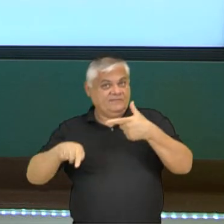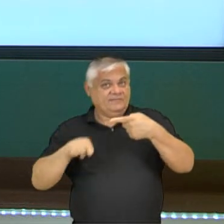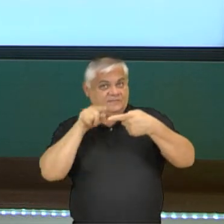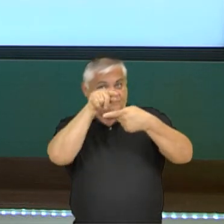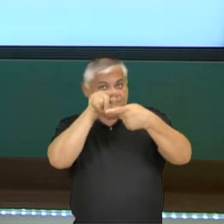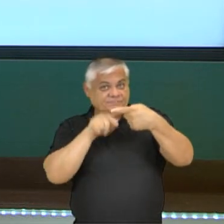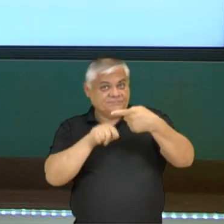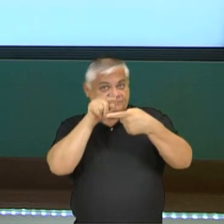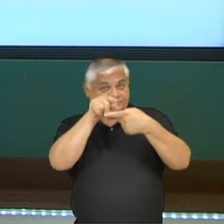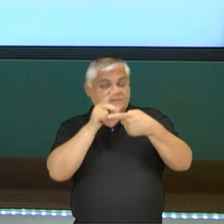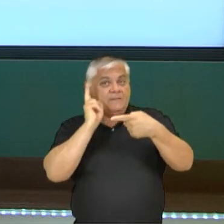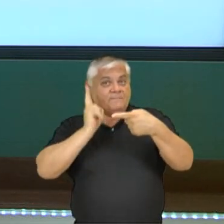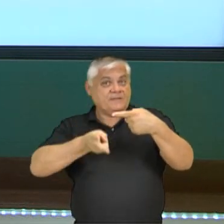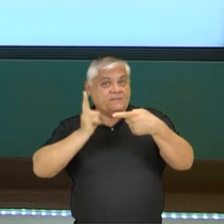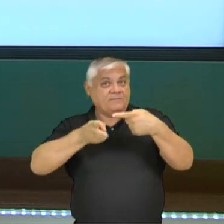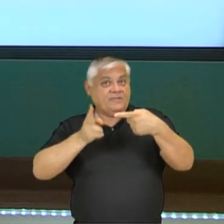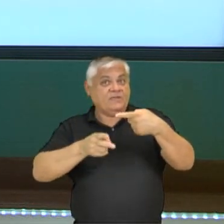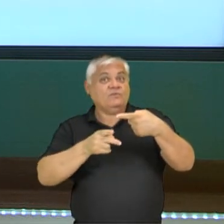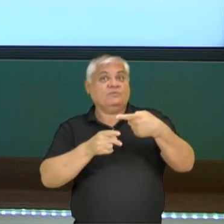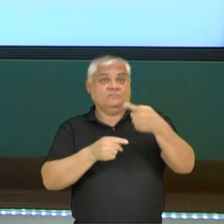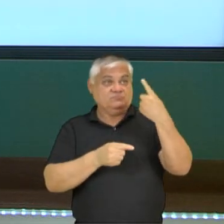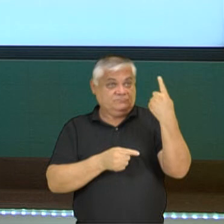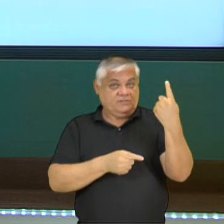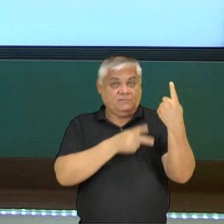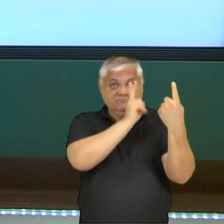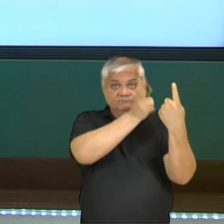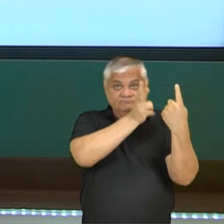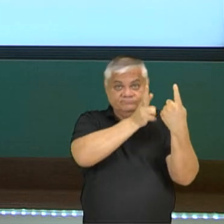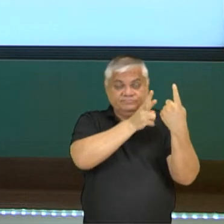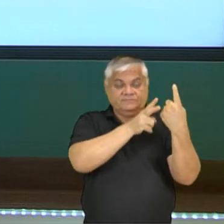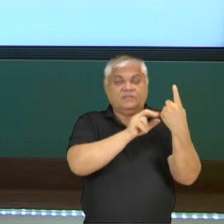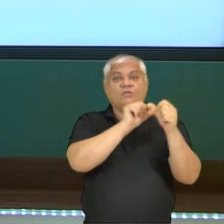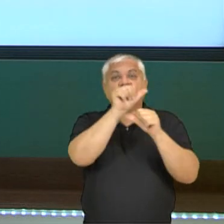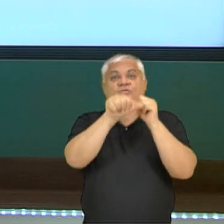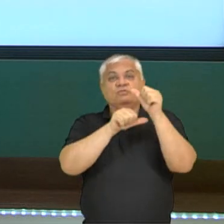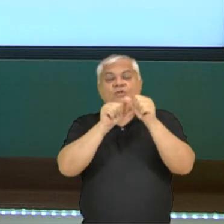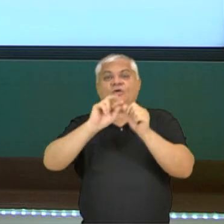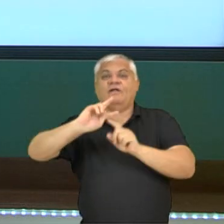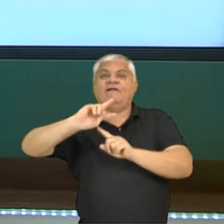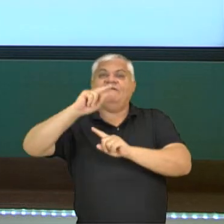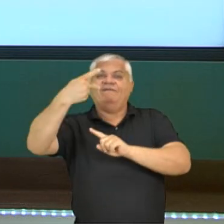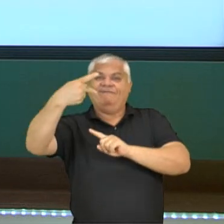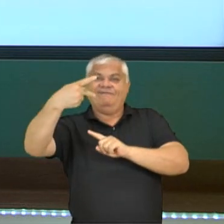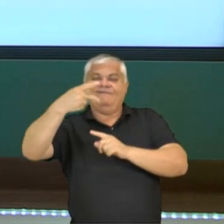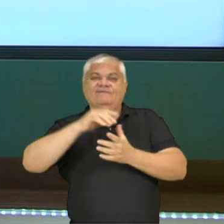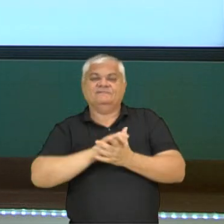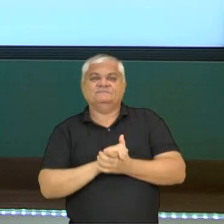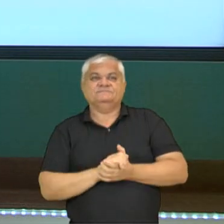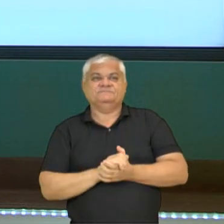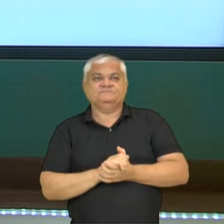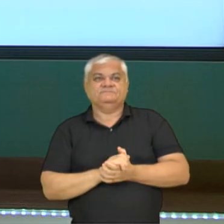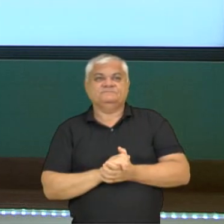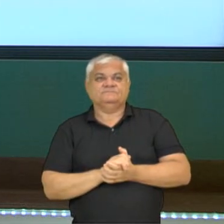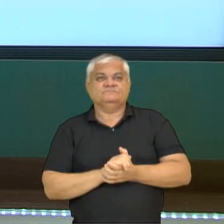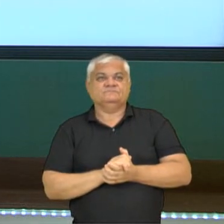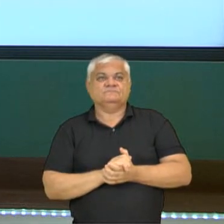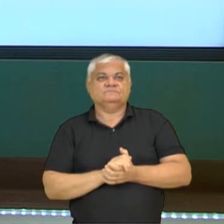é você conservar o primeiro termo e multiplicar pelo inverso da segunda,